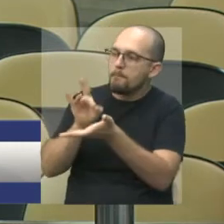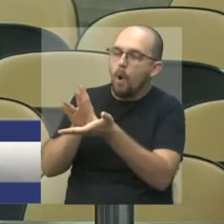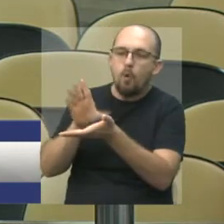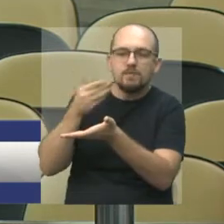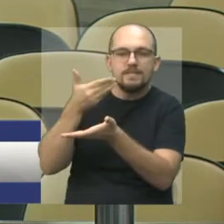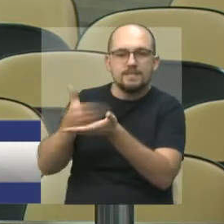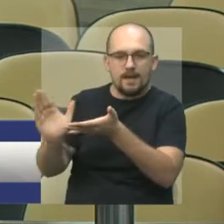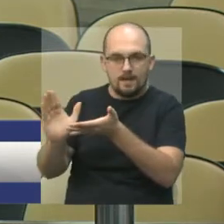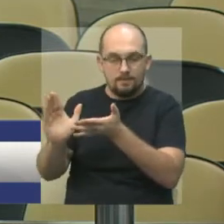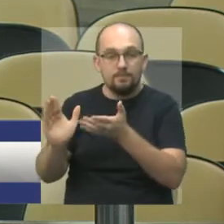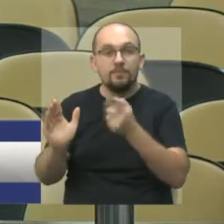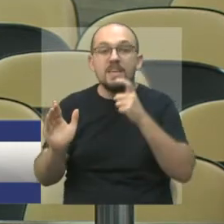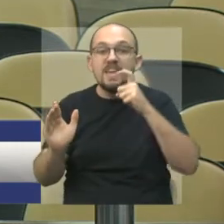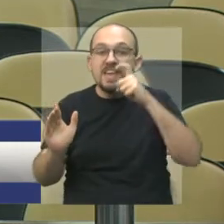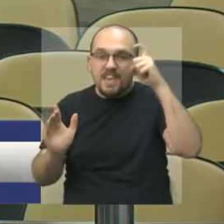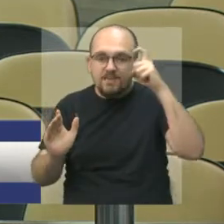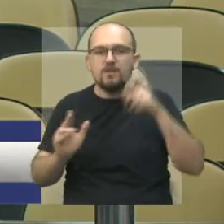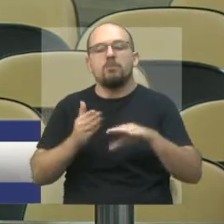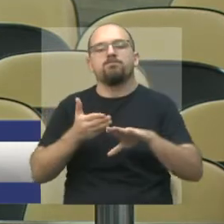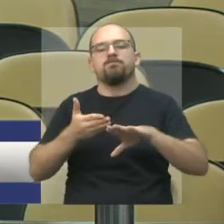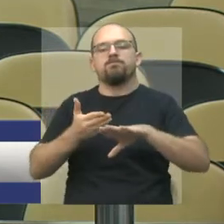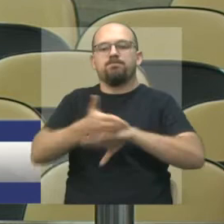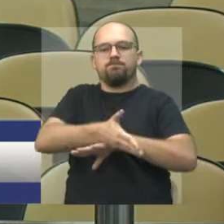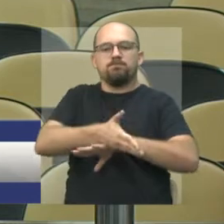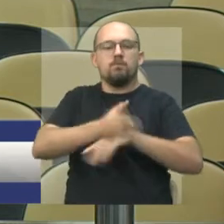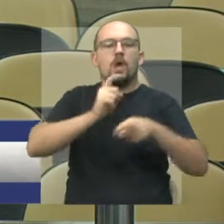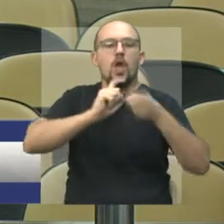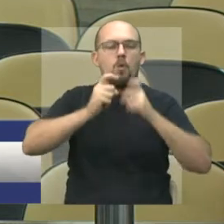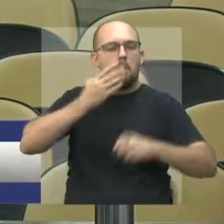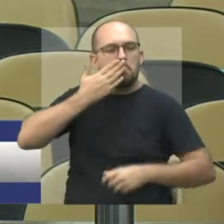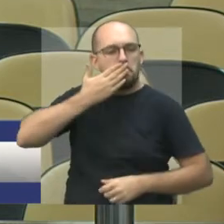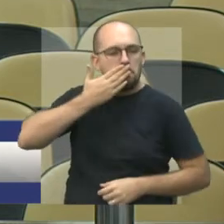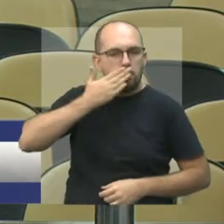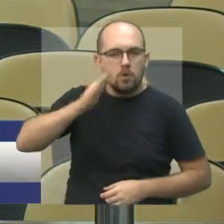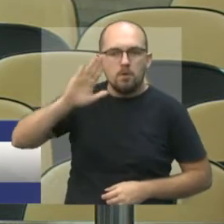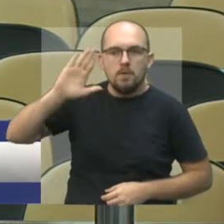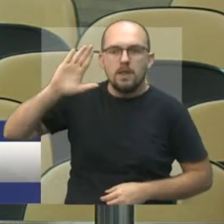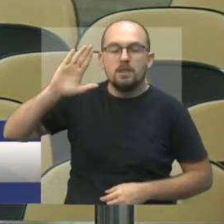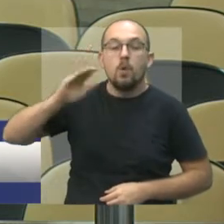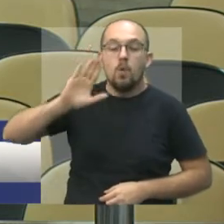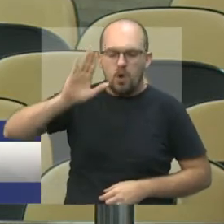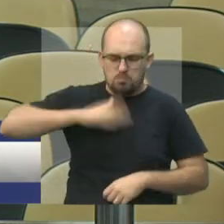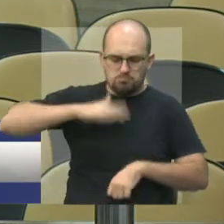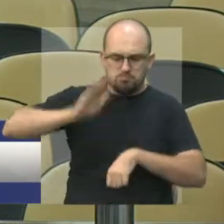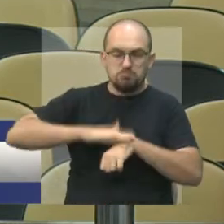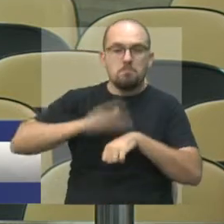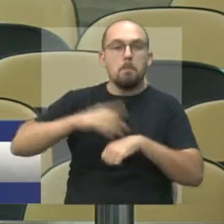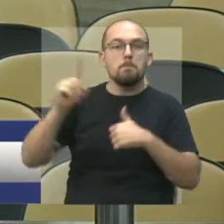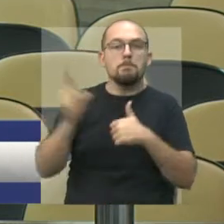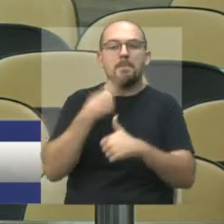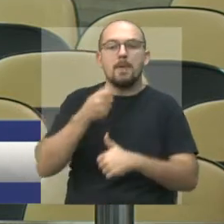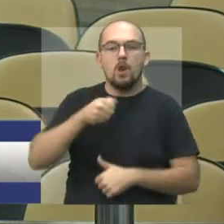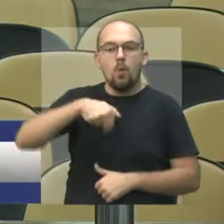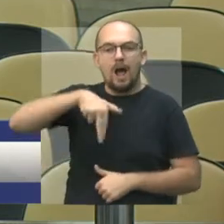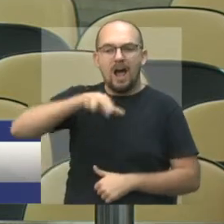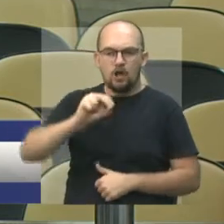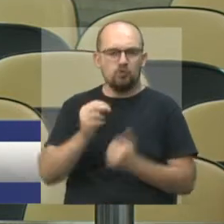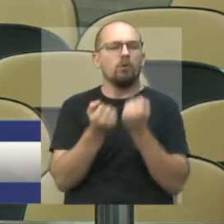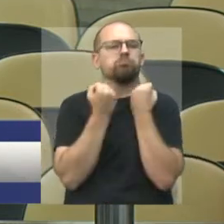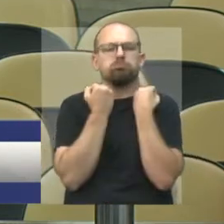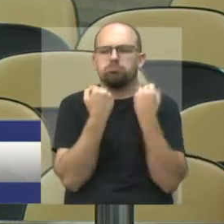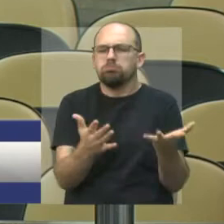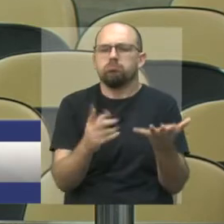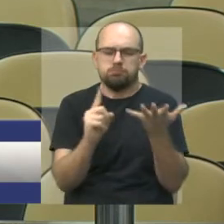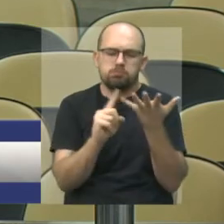Cassaro foi lá nas reuniões e prometeu para nós que no primeiro ano o nosso bairro seria